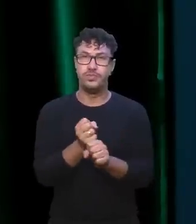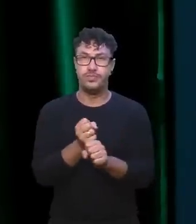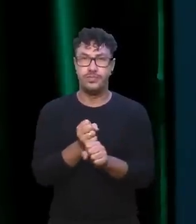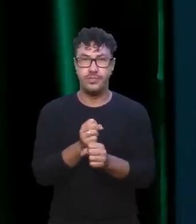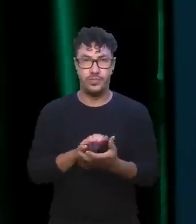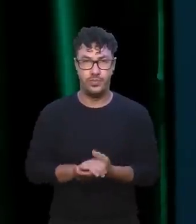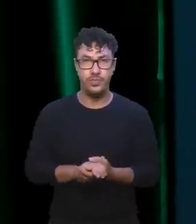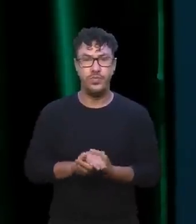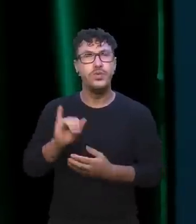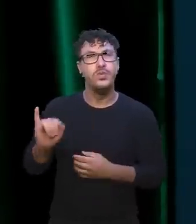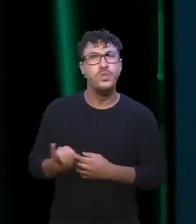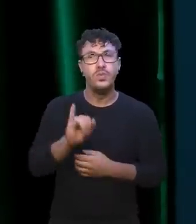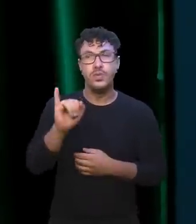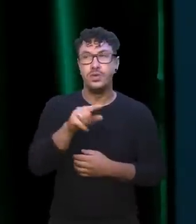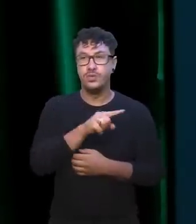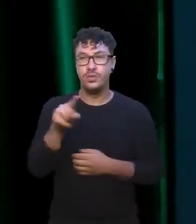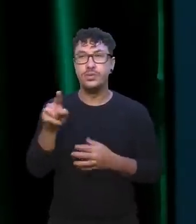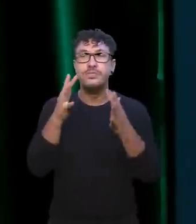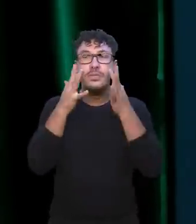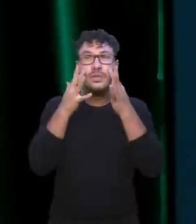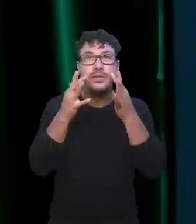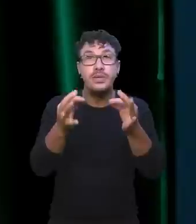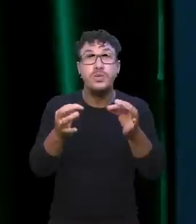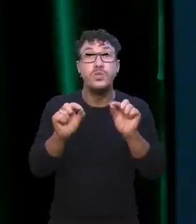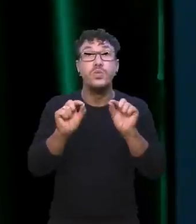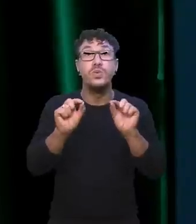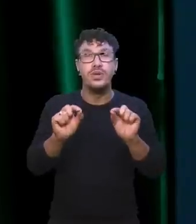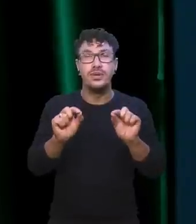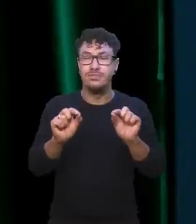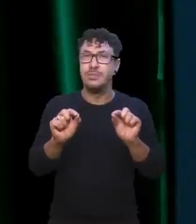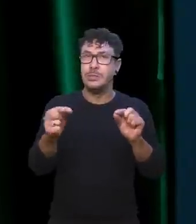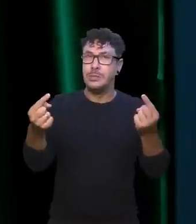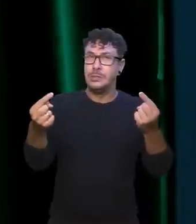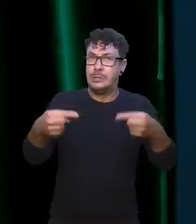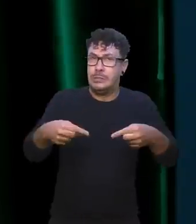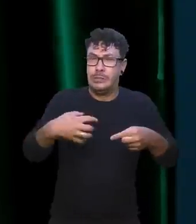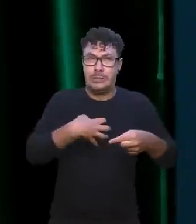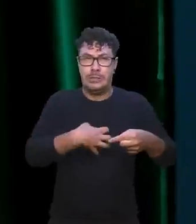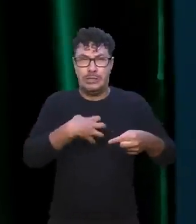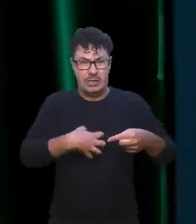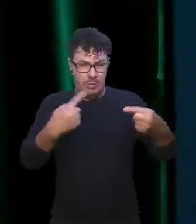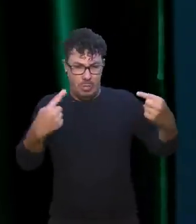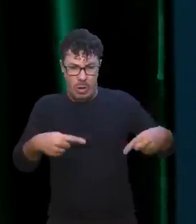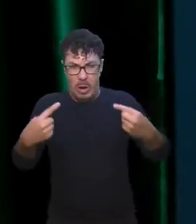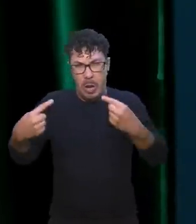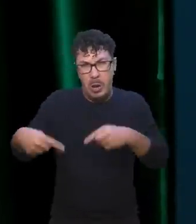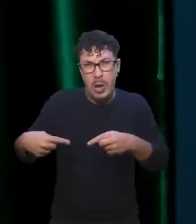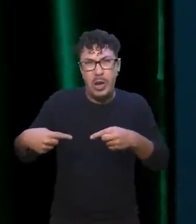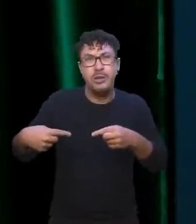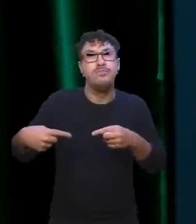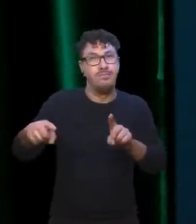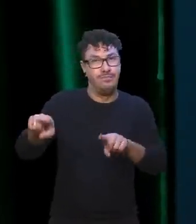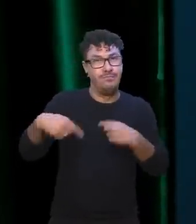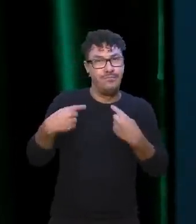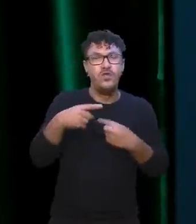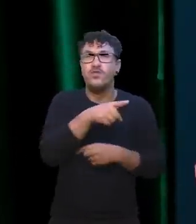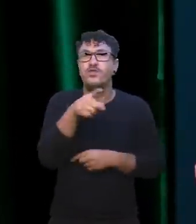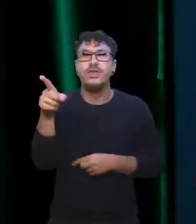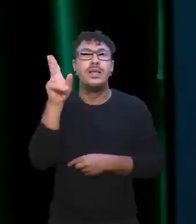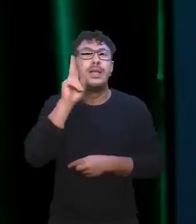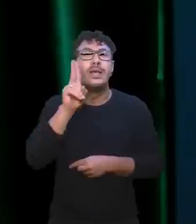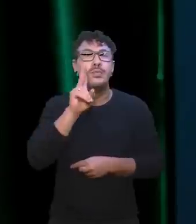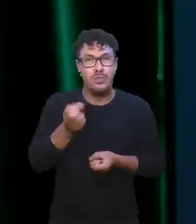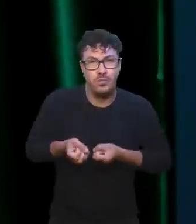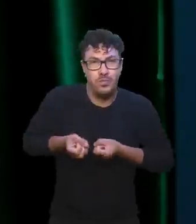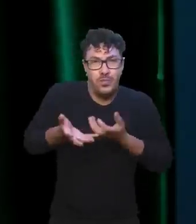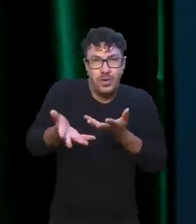chamar a atenção seria para justamente esta perversidade dos homens. Na parábola do joio e do trigo,